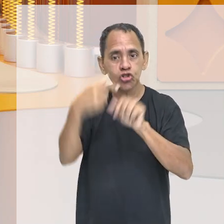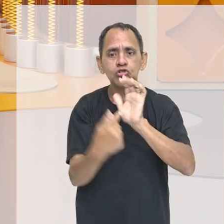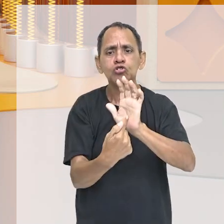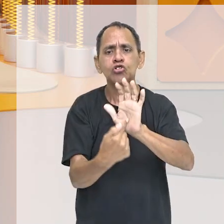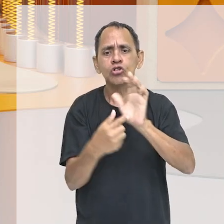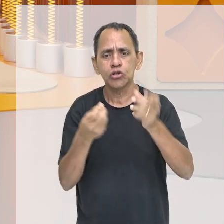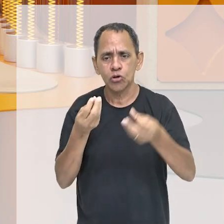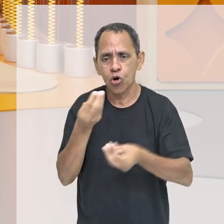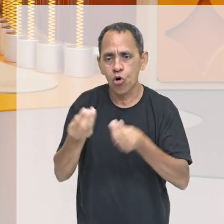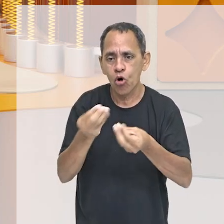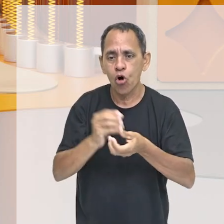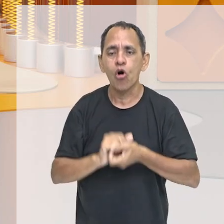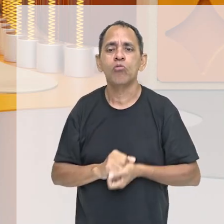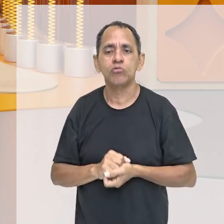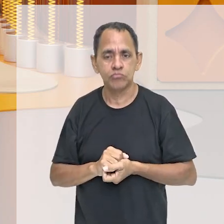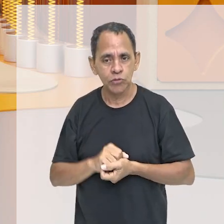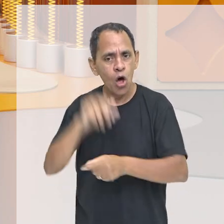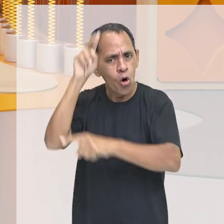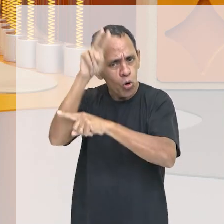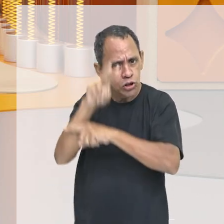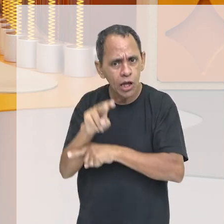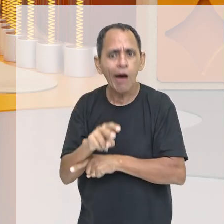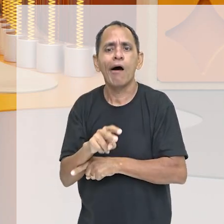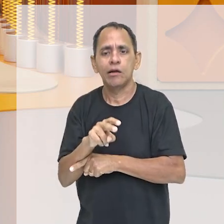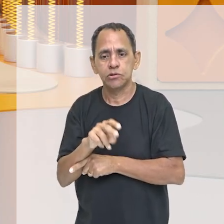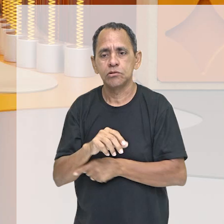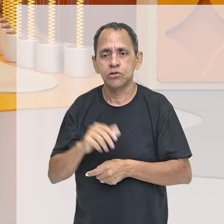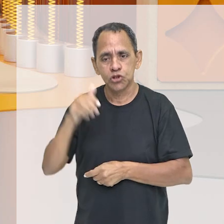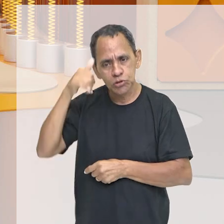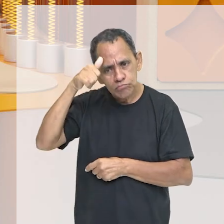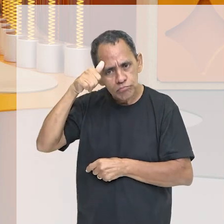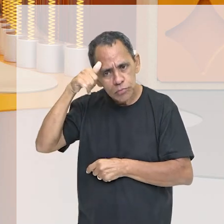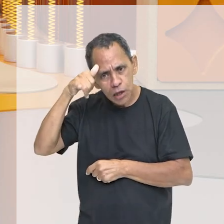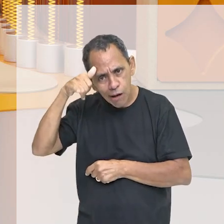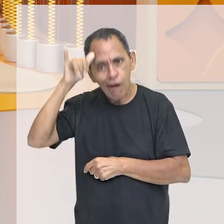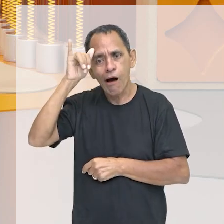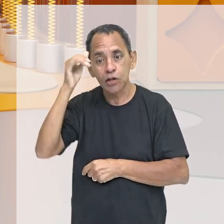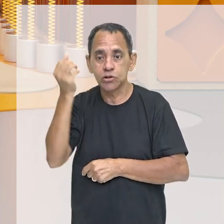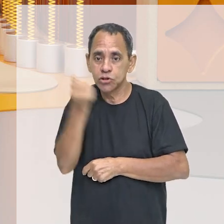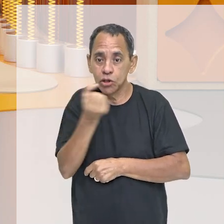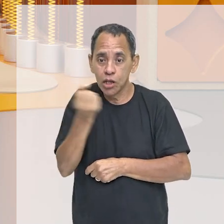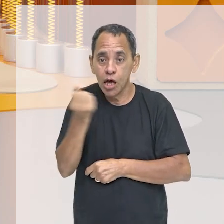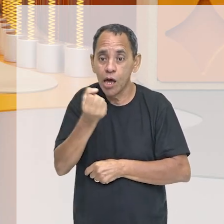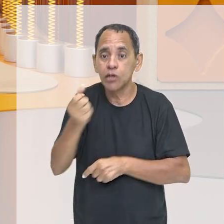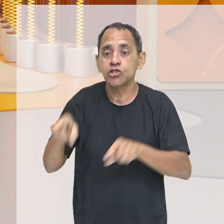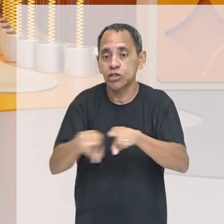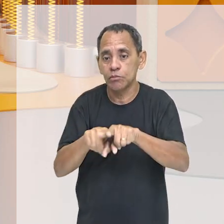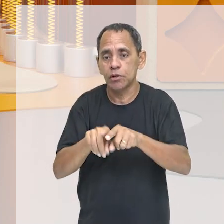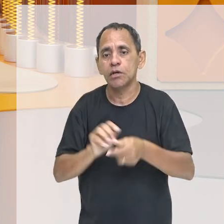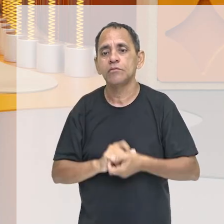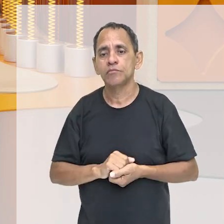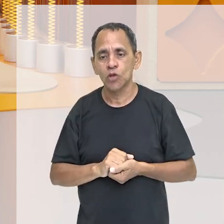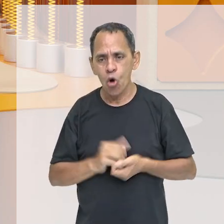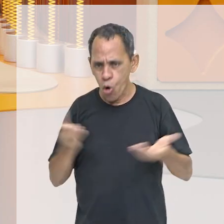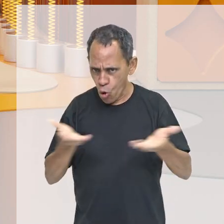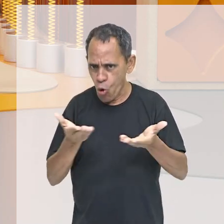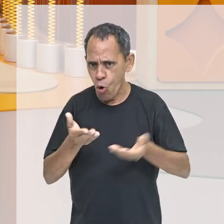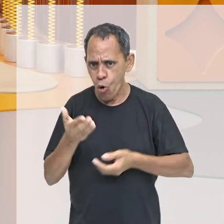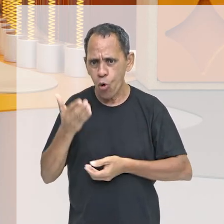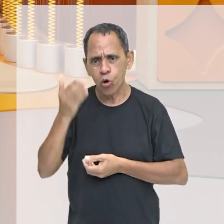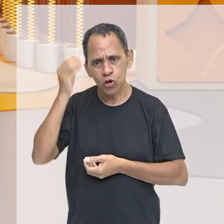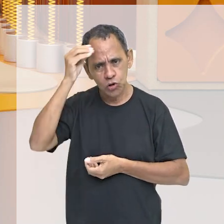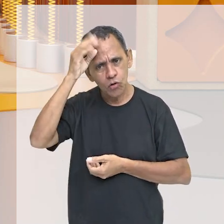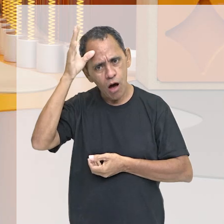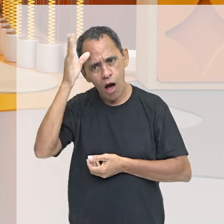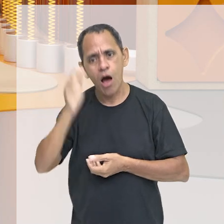a criação de gado leiteiro, tudo bem? Então o gado leiteiro, bem como nós conhecemos aqui nessa região, é